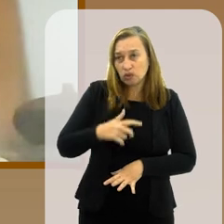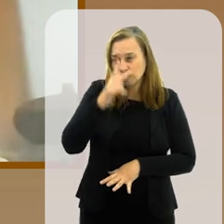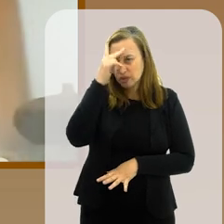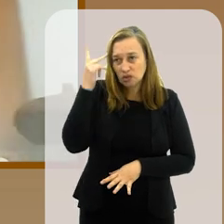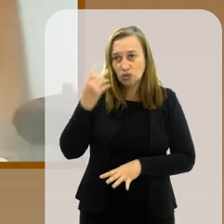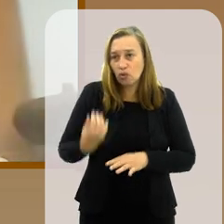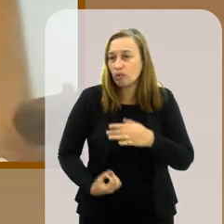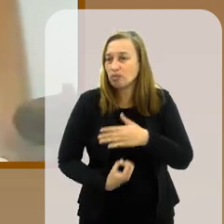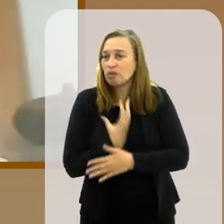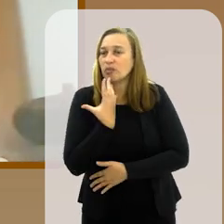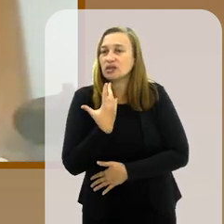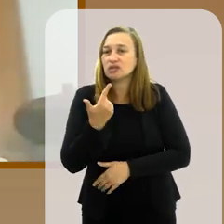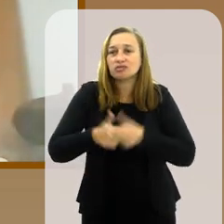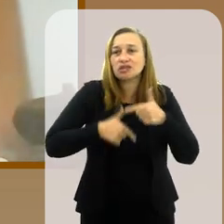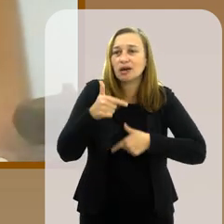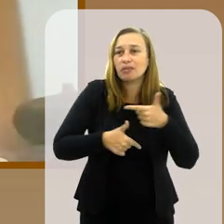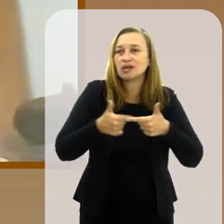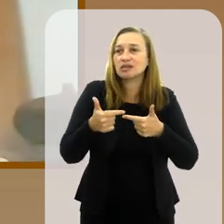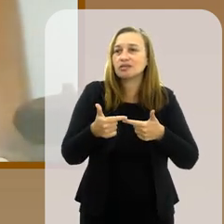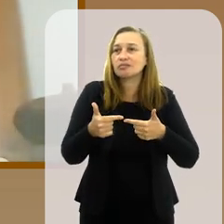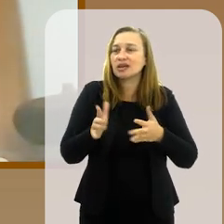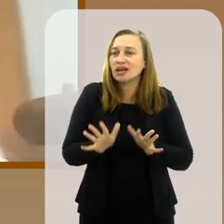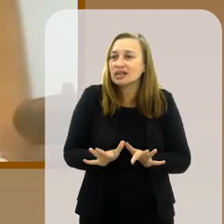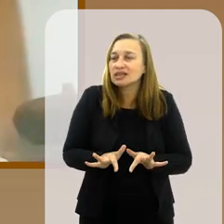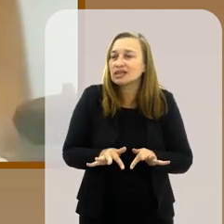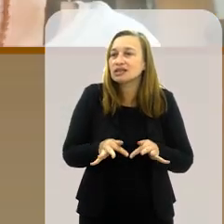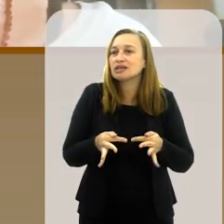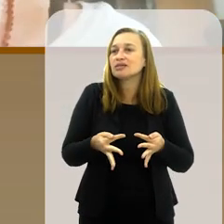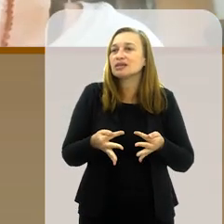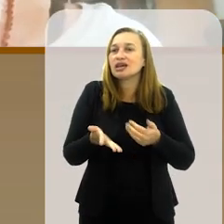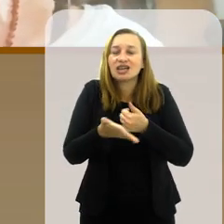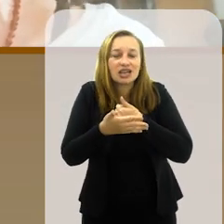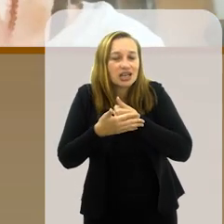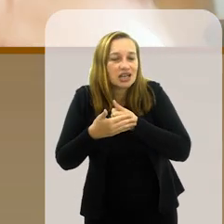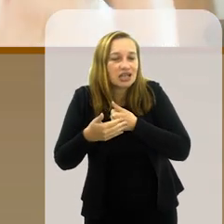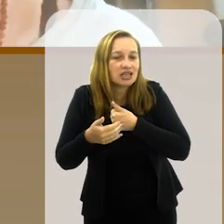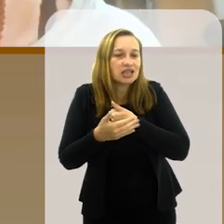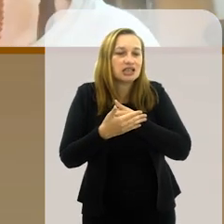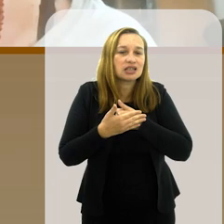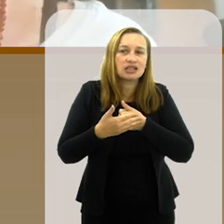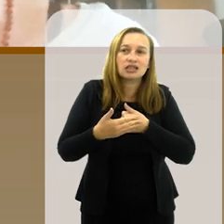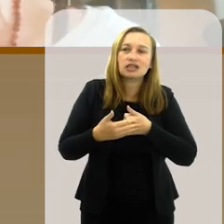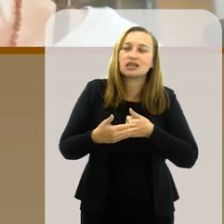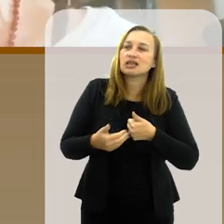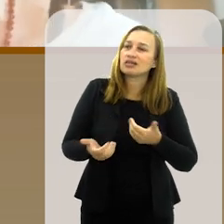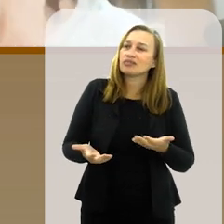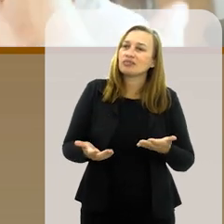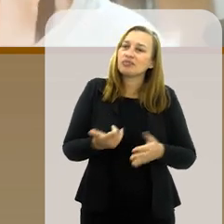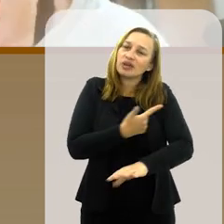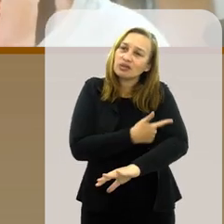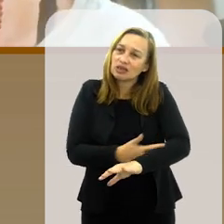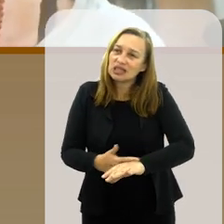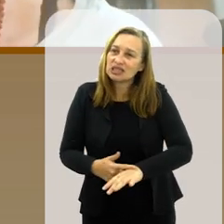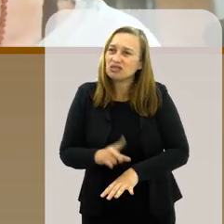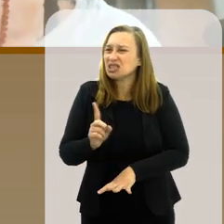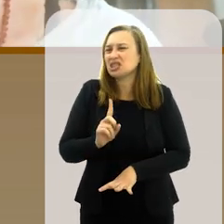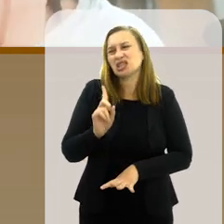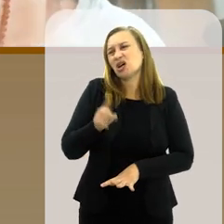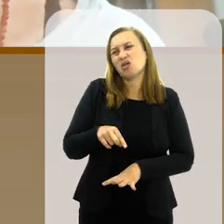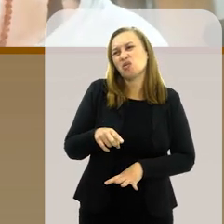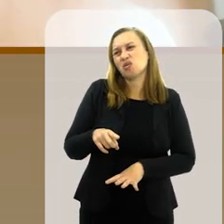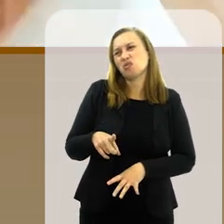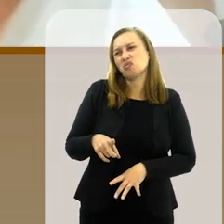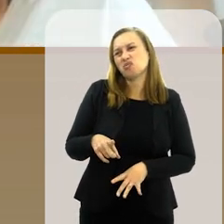que, com a minha poesia, eu trabalho pela delicadeza com o outro, pela gentileza,